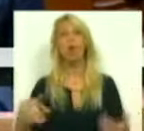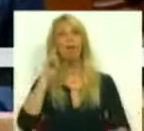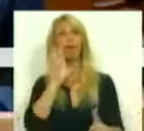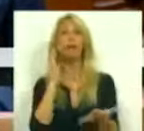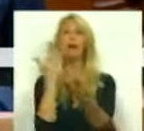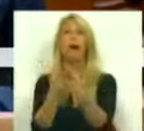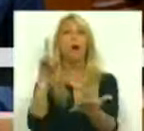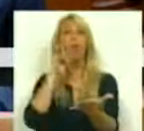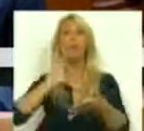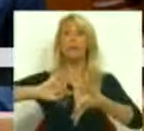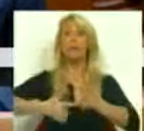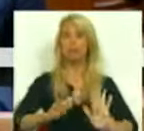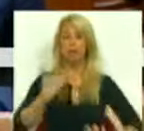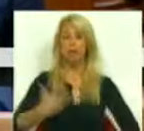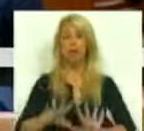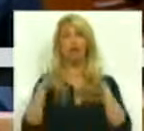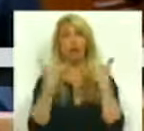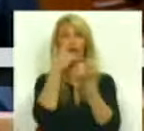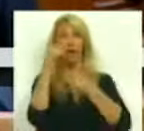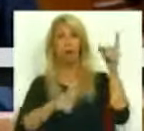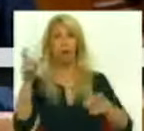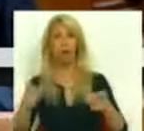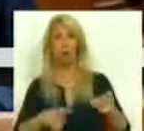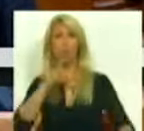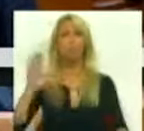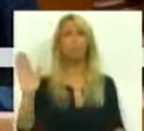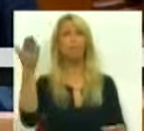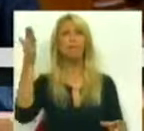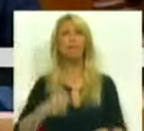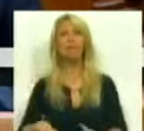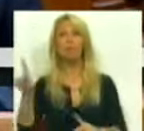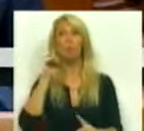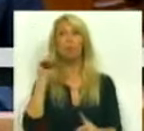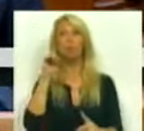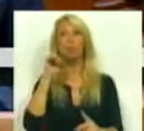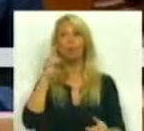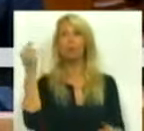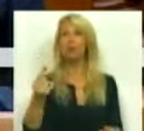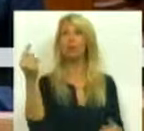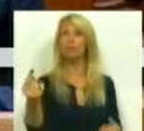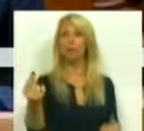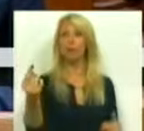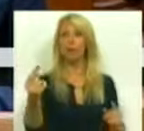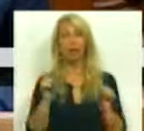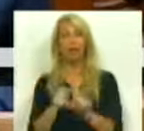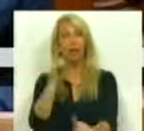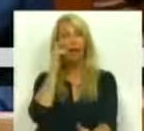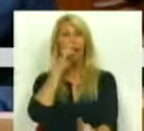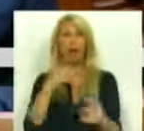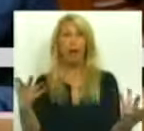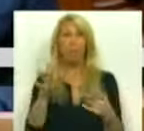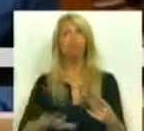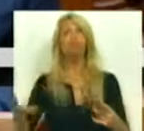proteção essencial dos direitos sociais dos cidadãos e, sobretudo, a proteção especial que aqueles que se